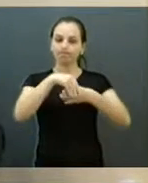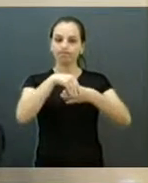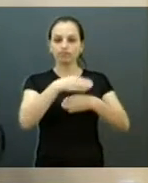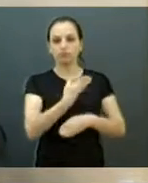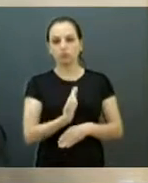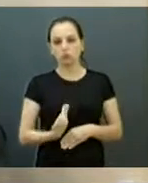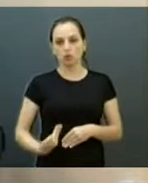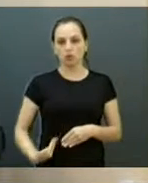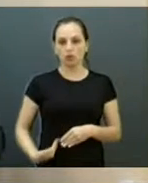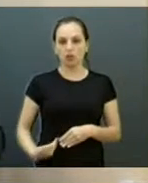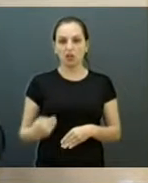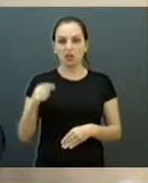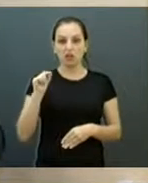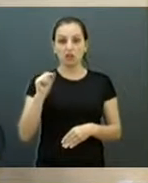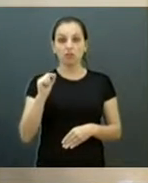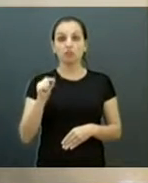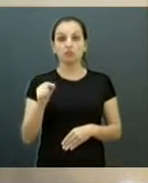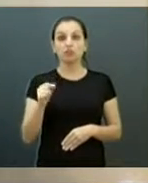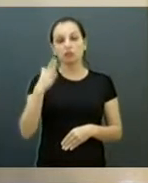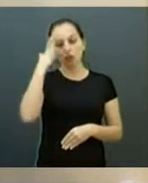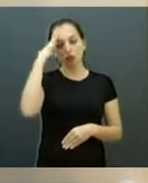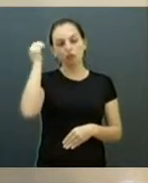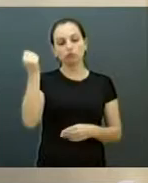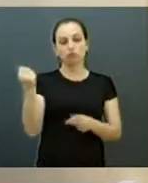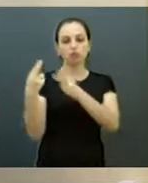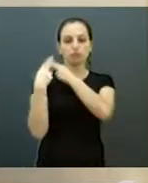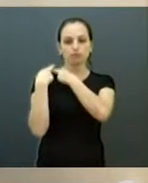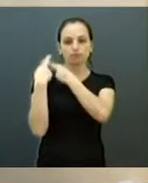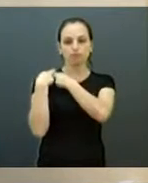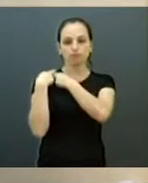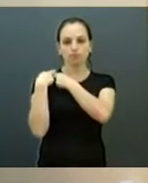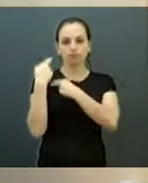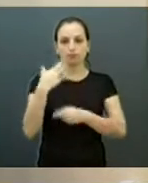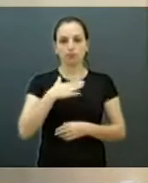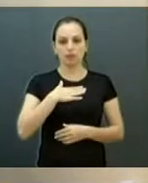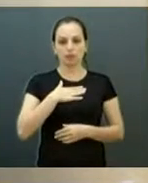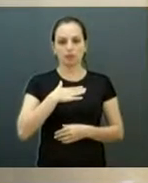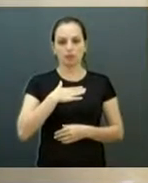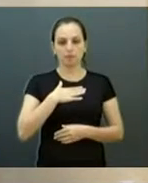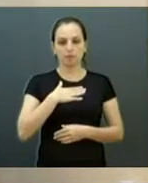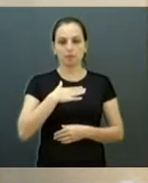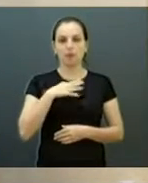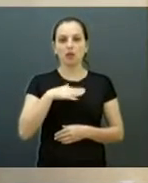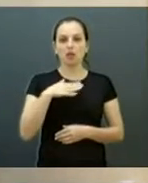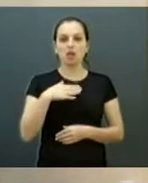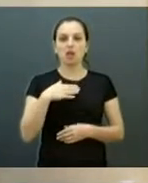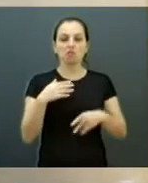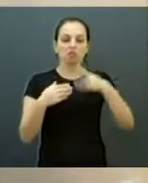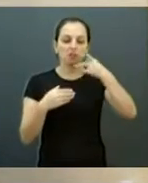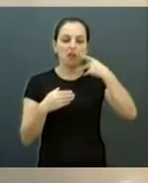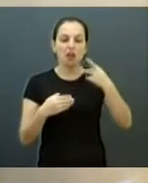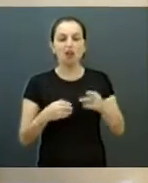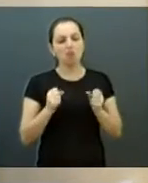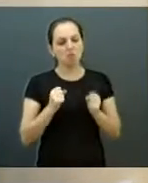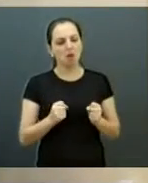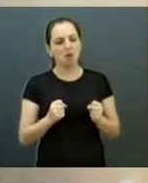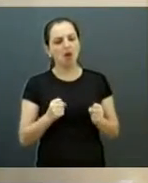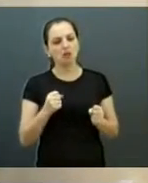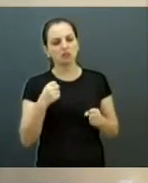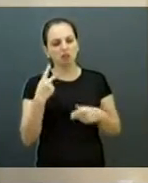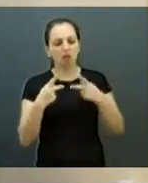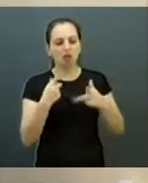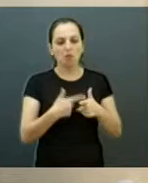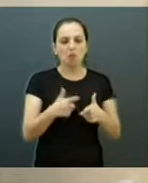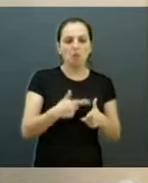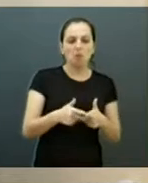não sei da minha responsabilidade e eu acho que é vereador pode atentar qualquer problema é no meio